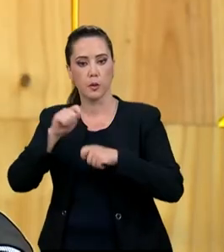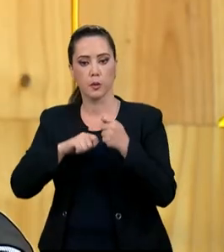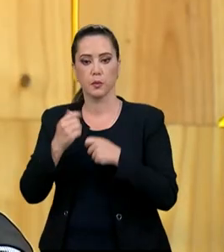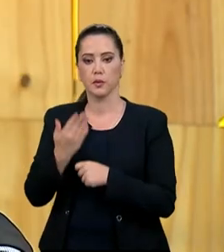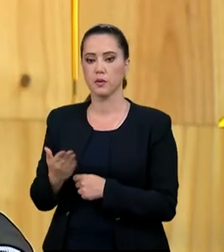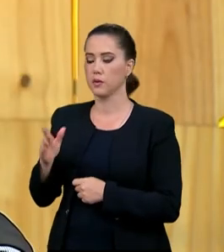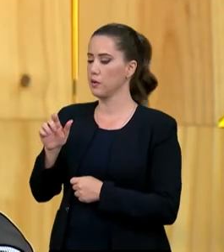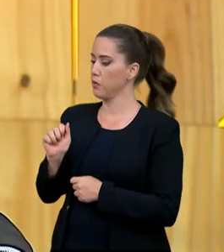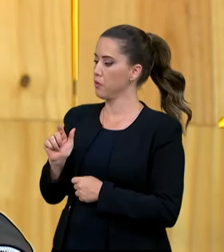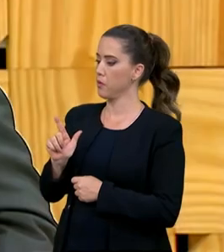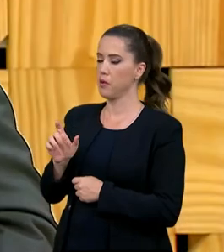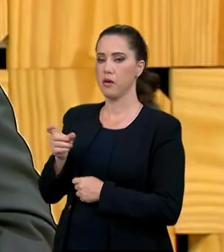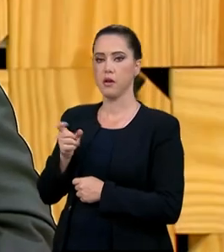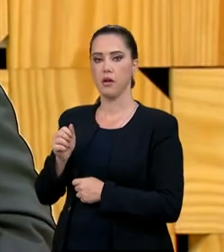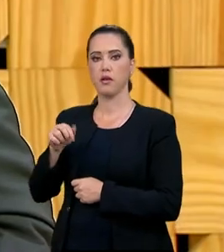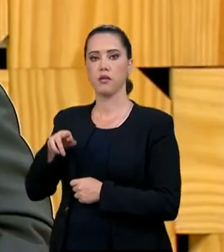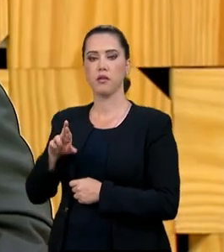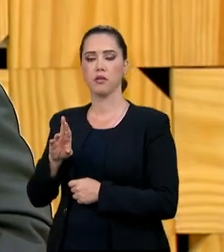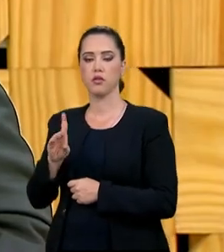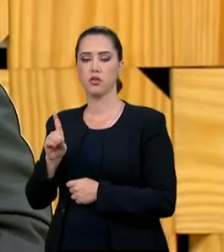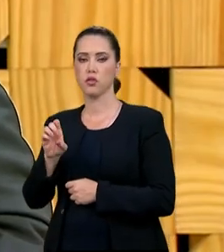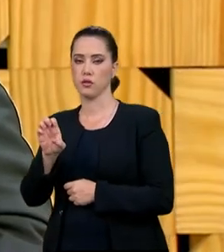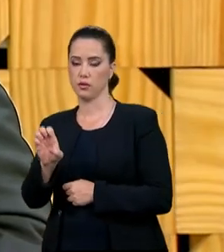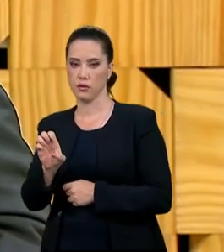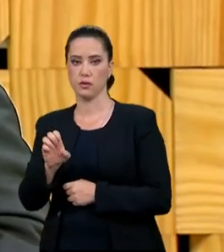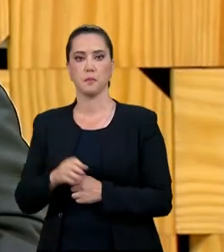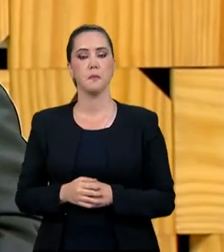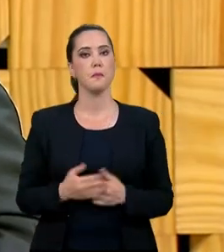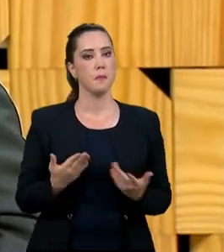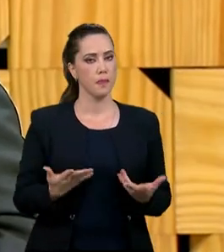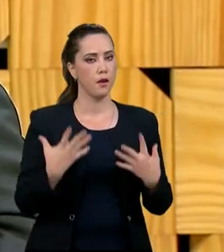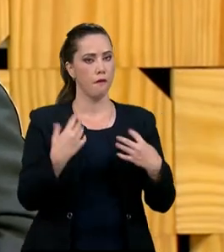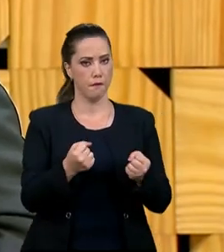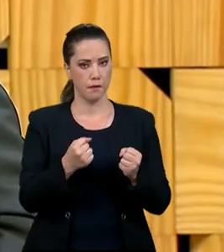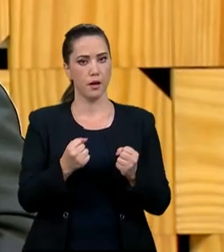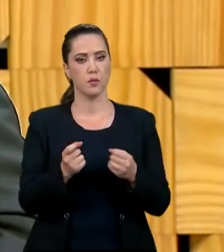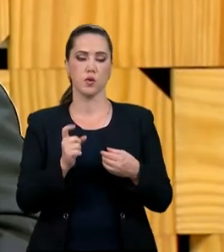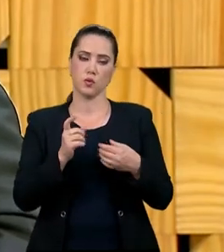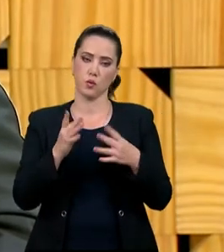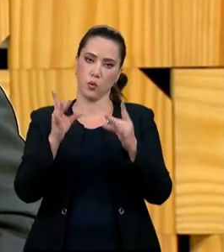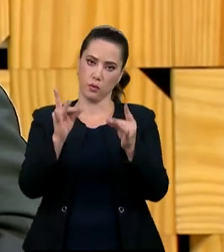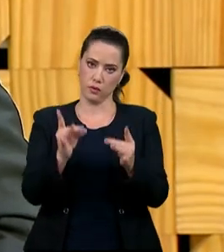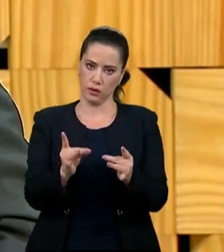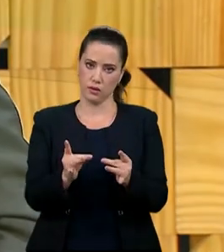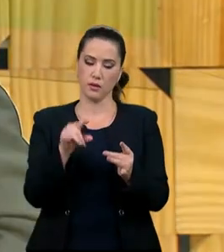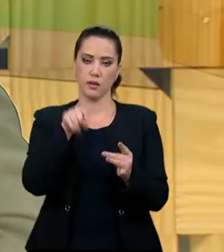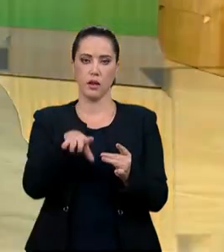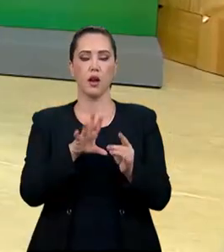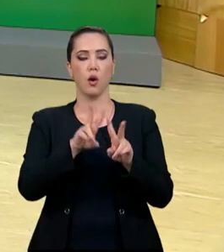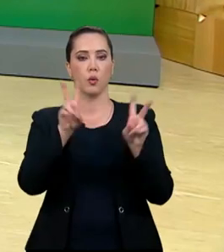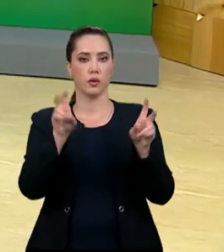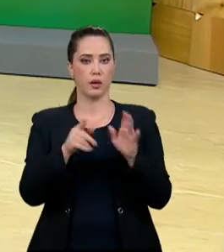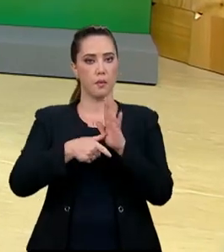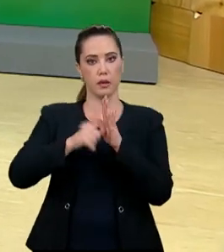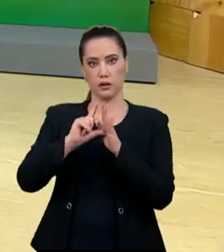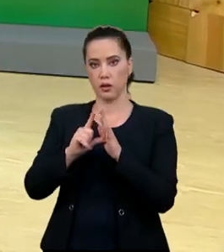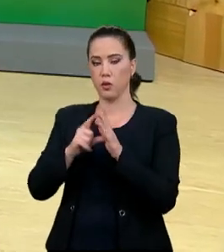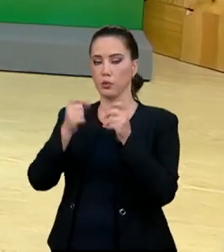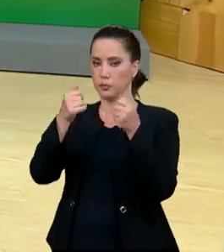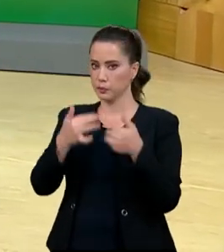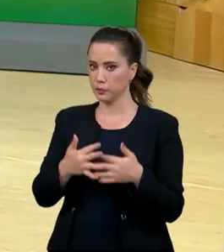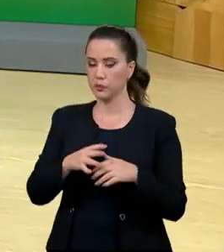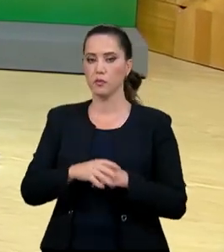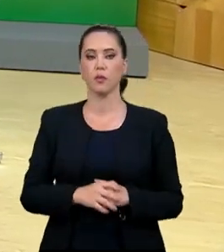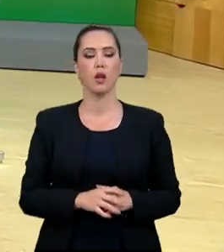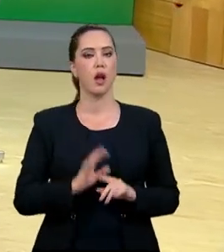Alexandre Iwata. Então, vamos retomar com essa questão que eu deixei para o senhor no final do primeiro bloco. O impacto